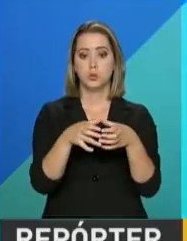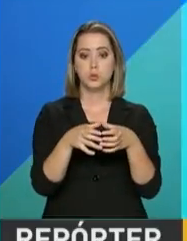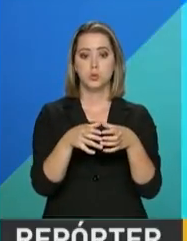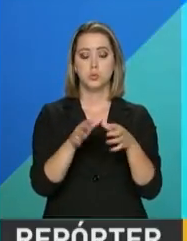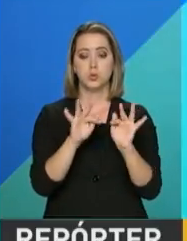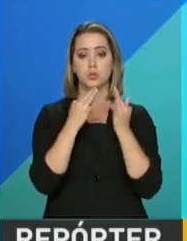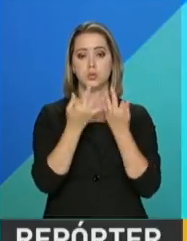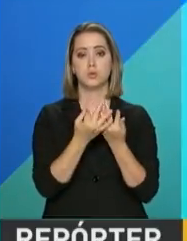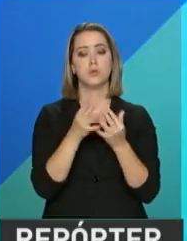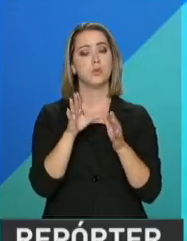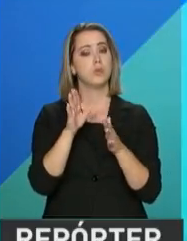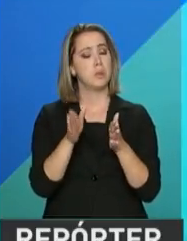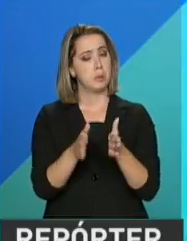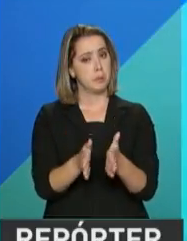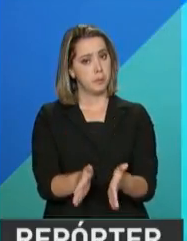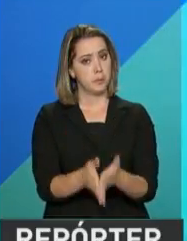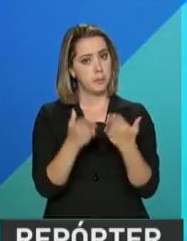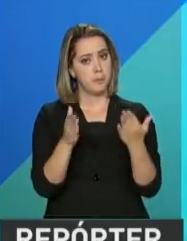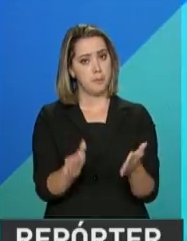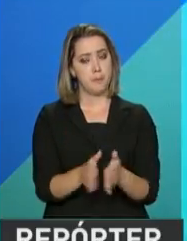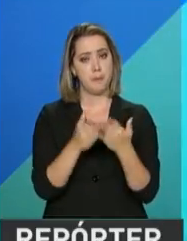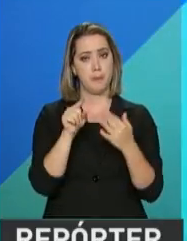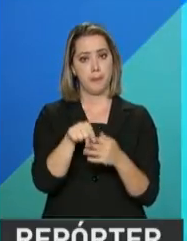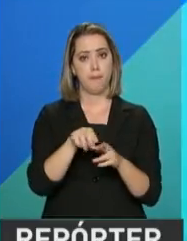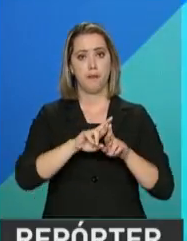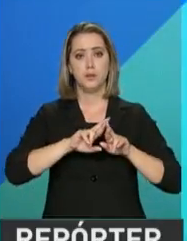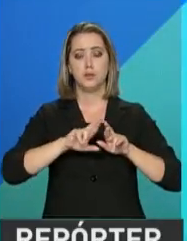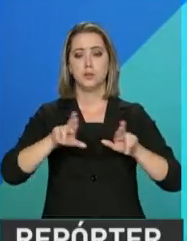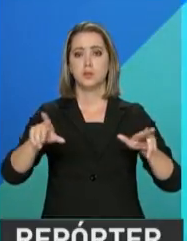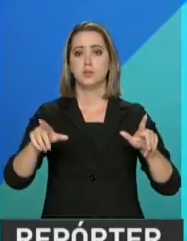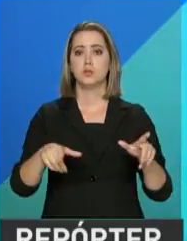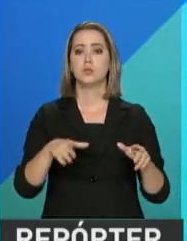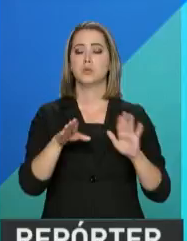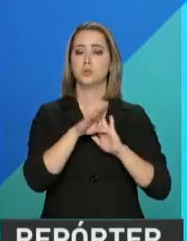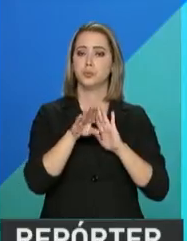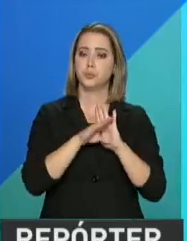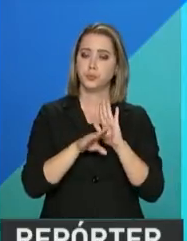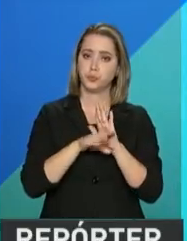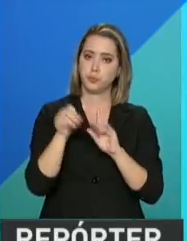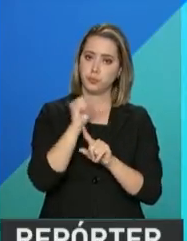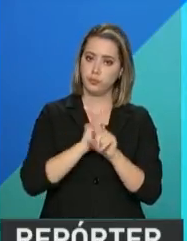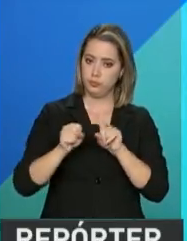que são atendidas pela Caixa nos diversos programas sociais.